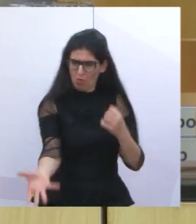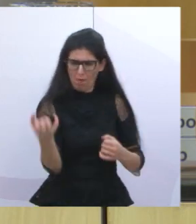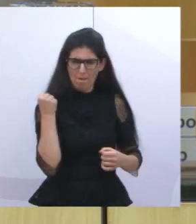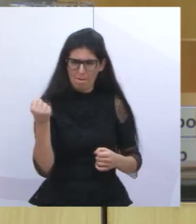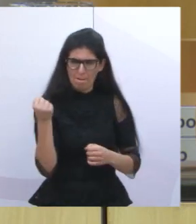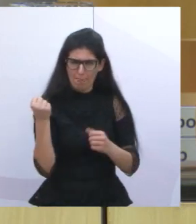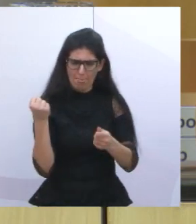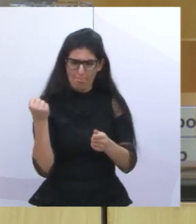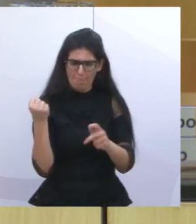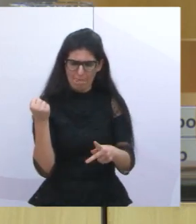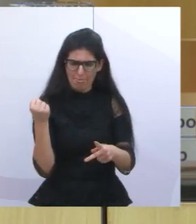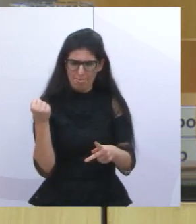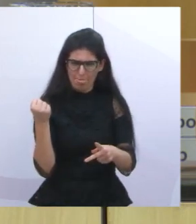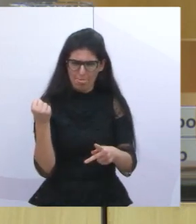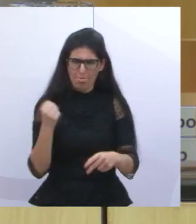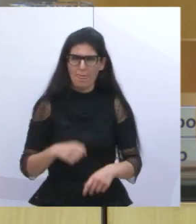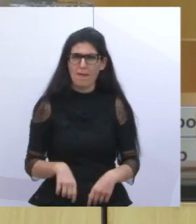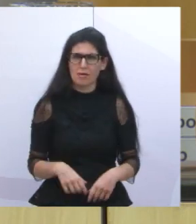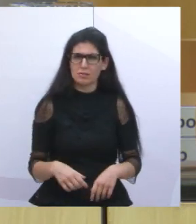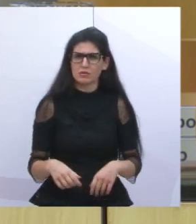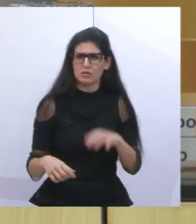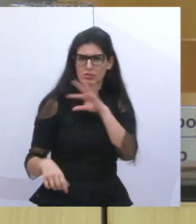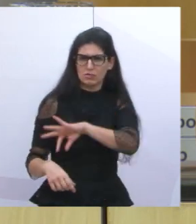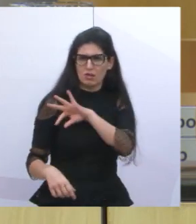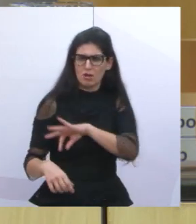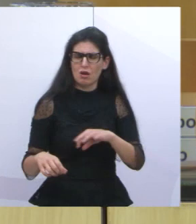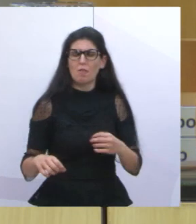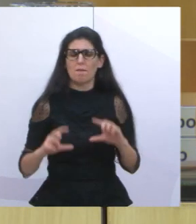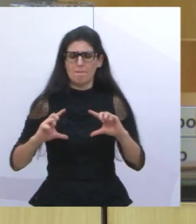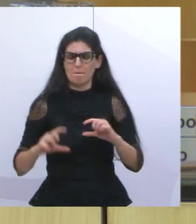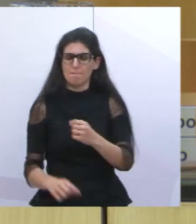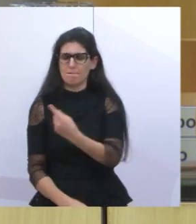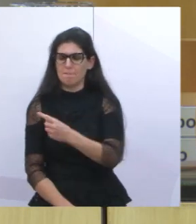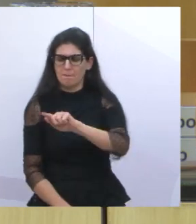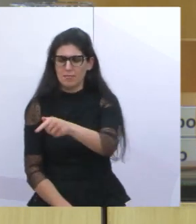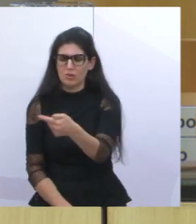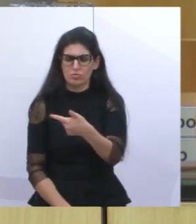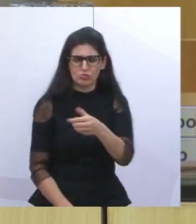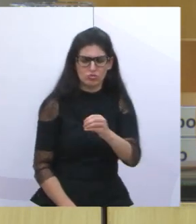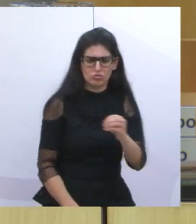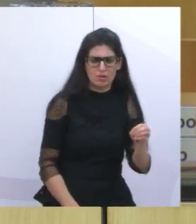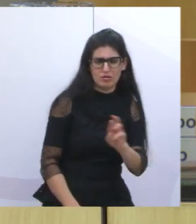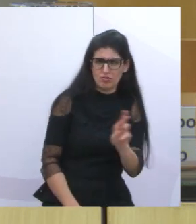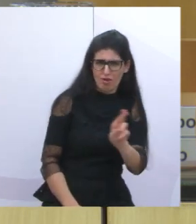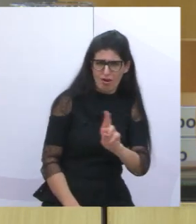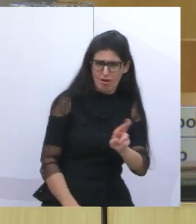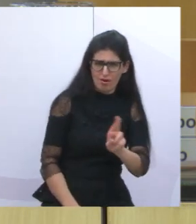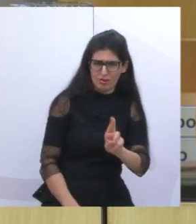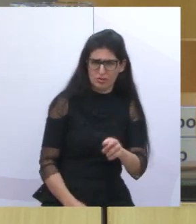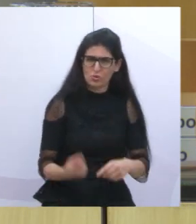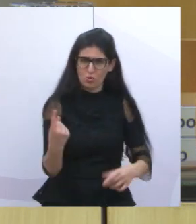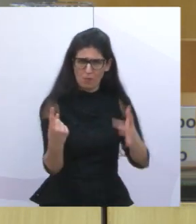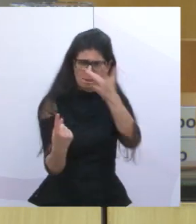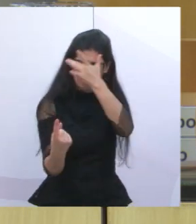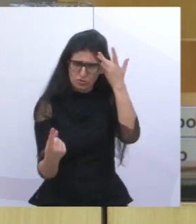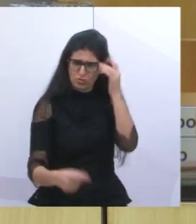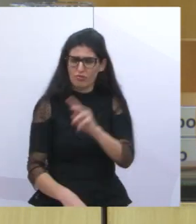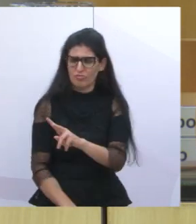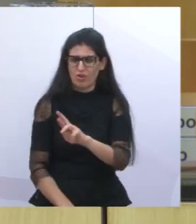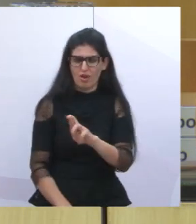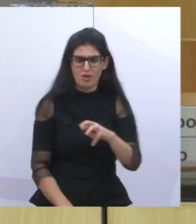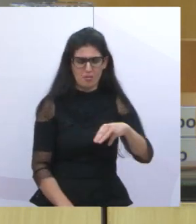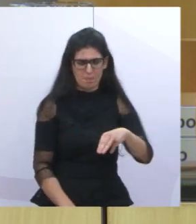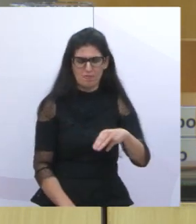grande maioria de aposentados é R$ 1.200, R$ 1.300. Estou falando de uma pessoa. E esse VRM,